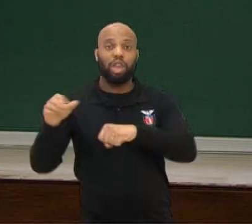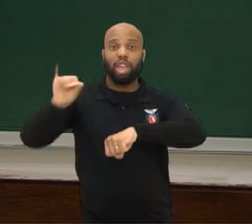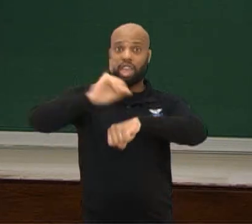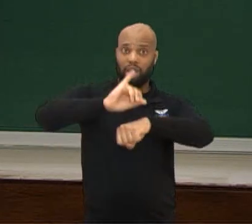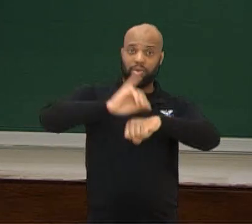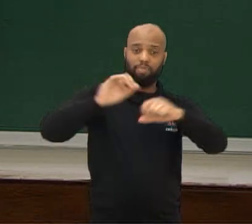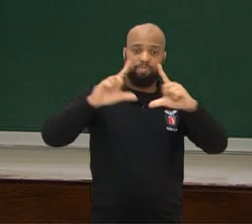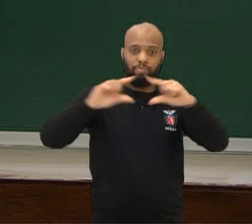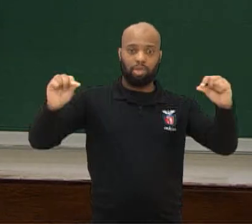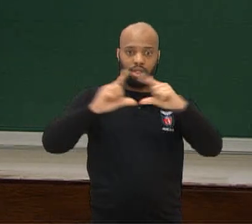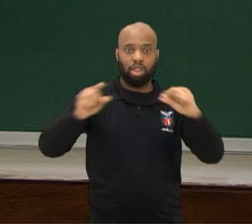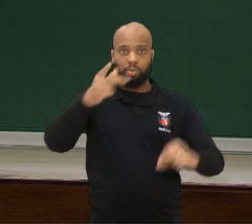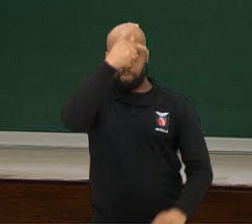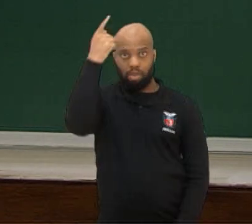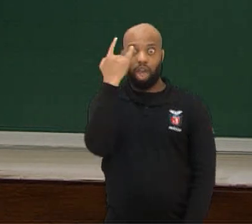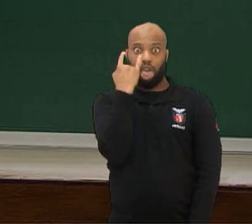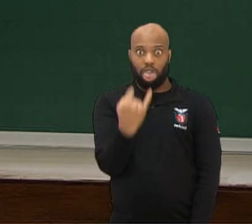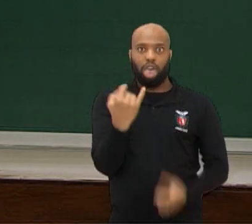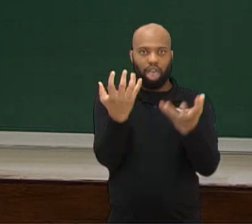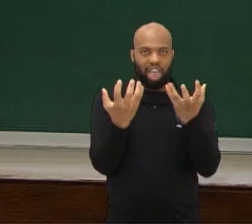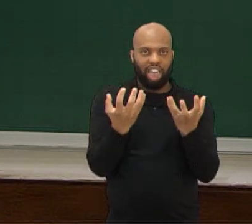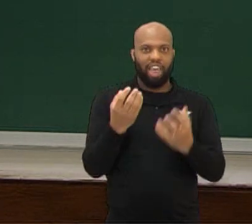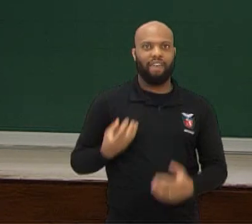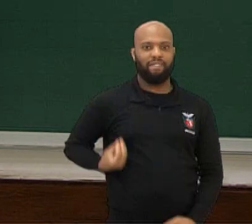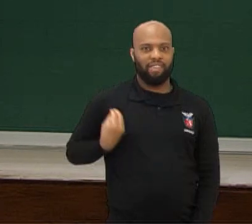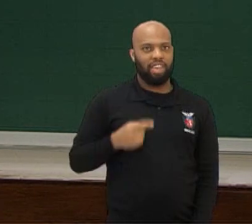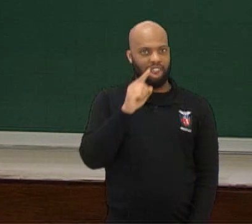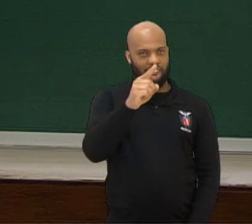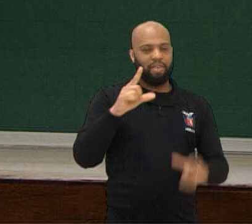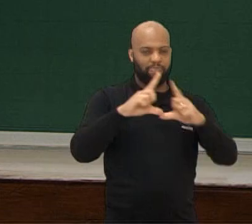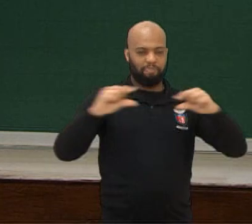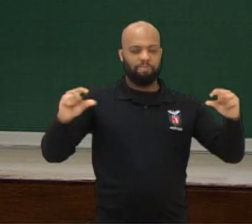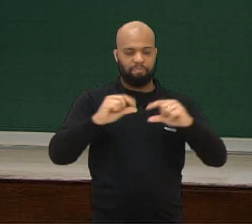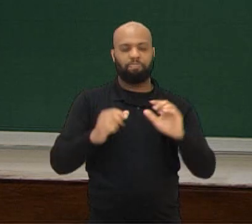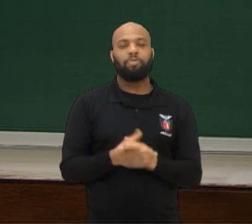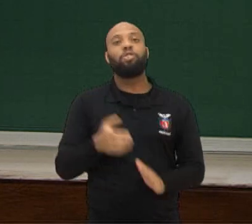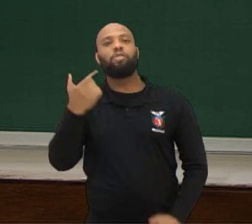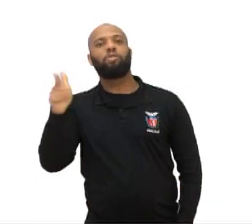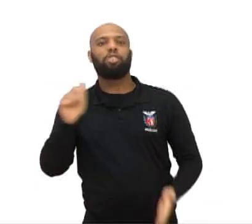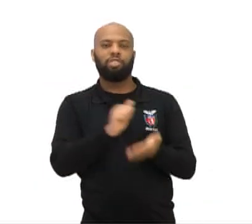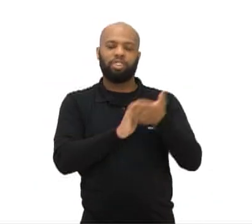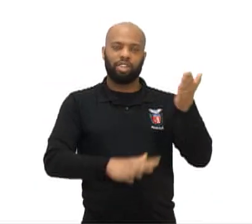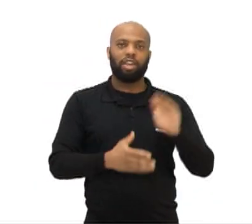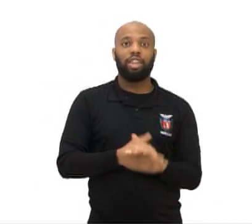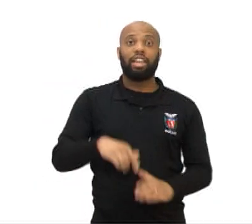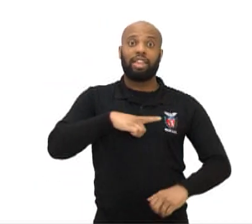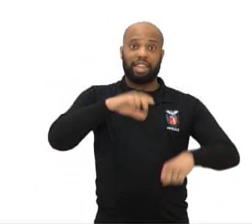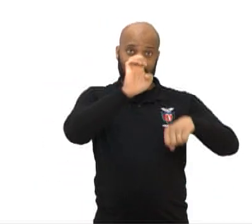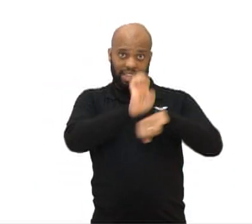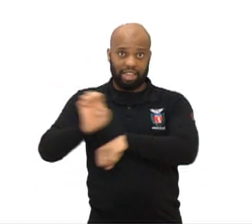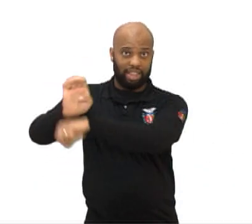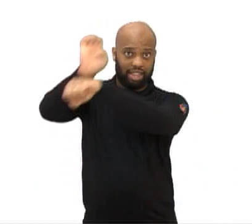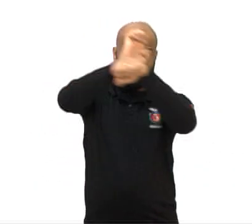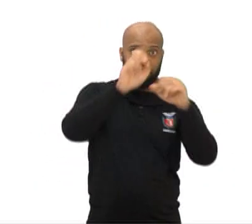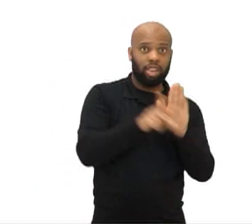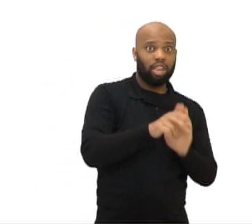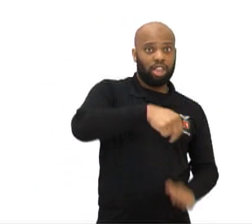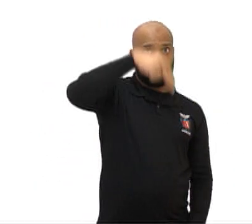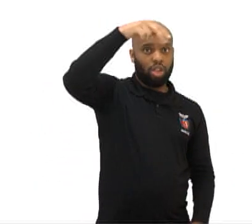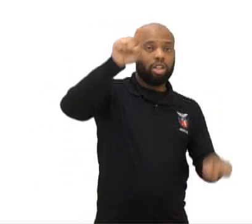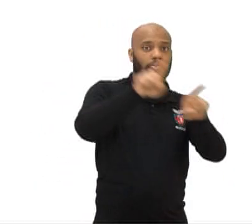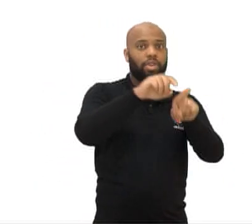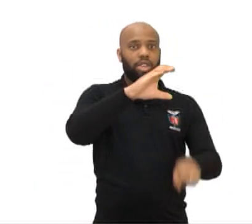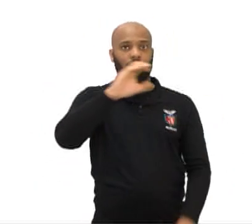que atraiu muita população. Continuando lá, mais uma atividadezinha. Entre os estados da região norte e